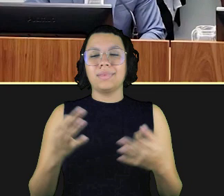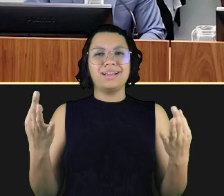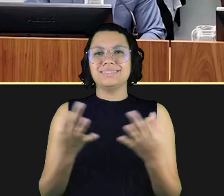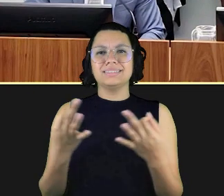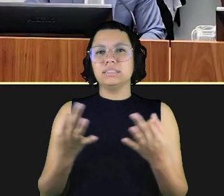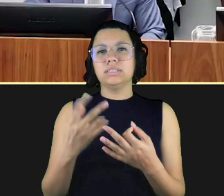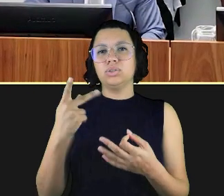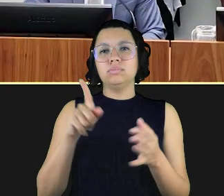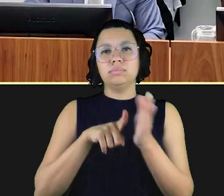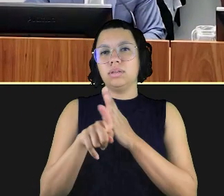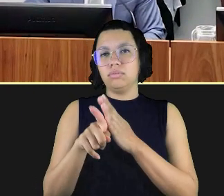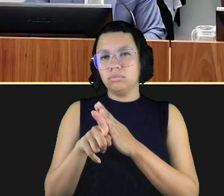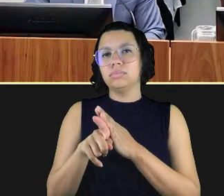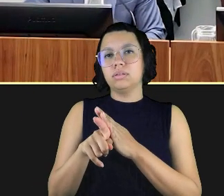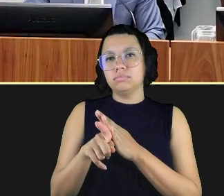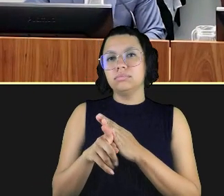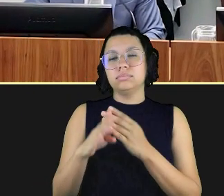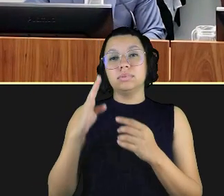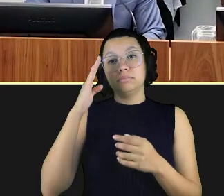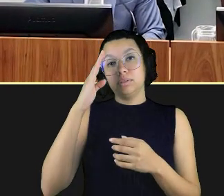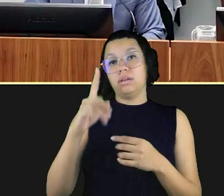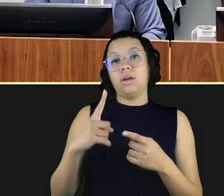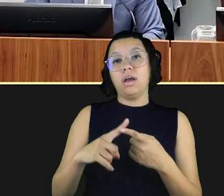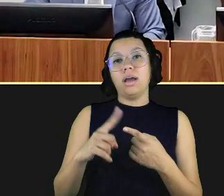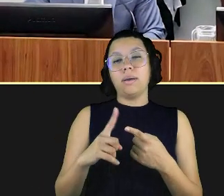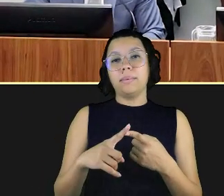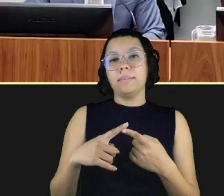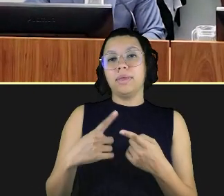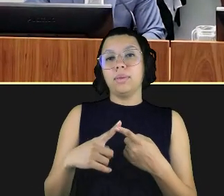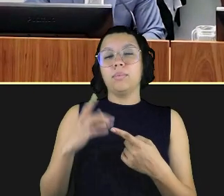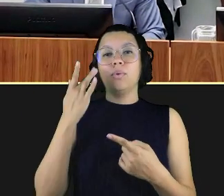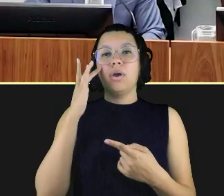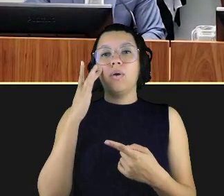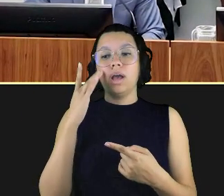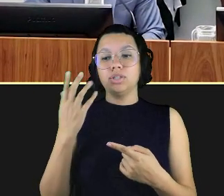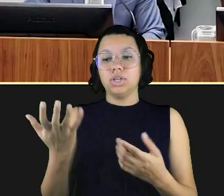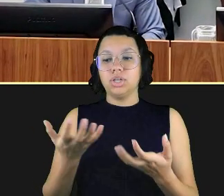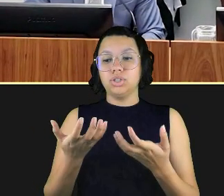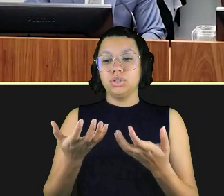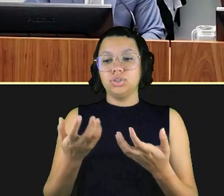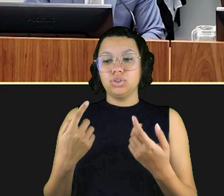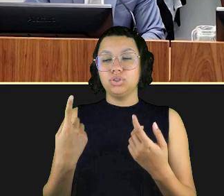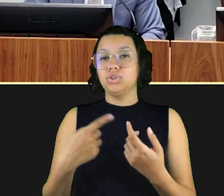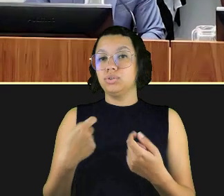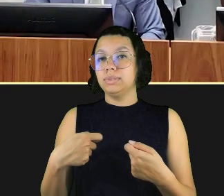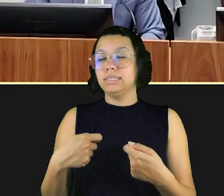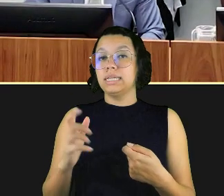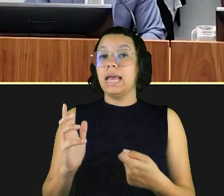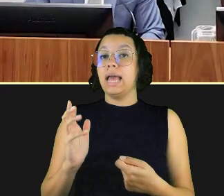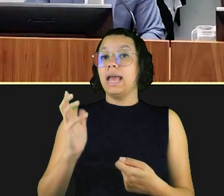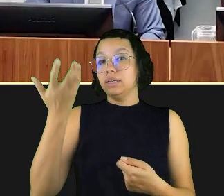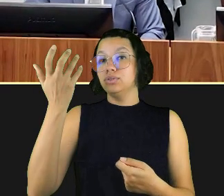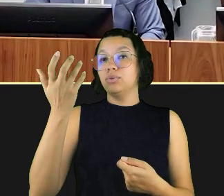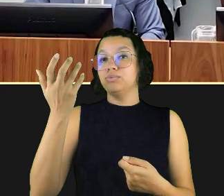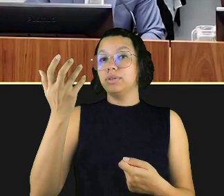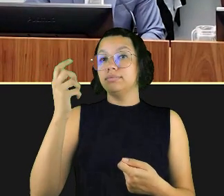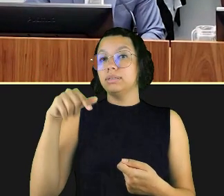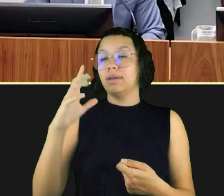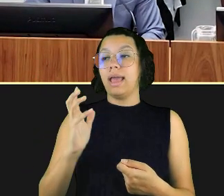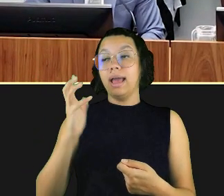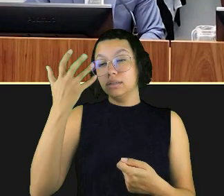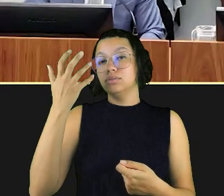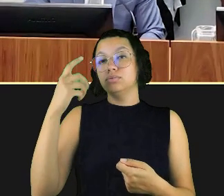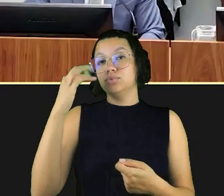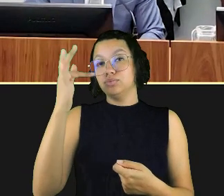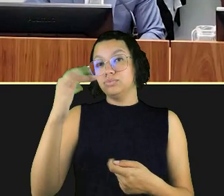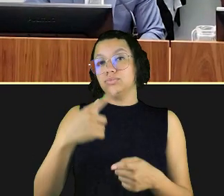acho que a gente vai ter que resolver esse problema. É um problema a ser resolvido, né? Se a gente diz que embargos e anulatória